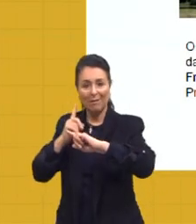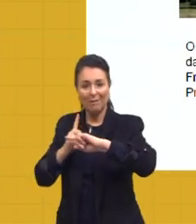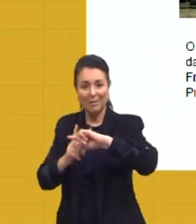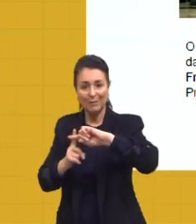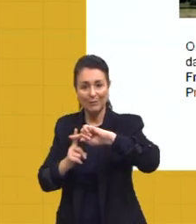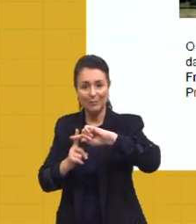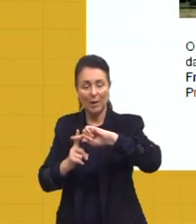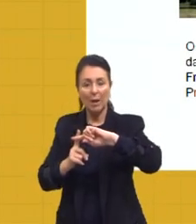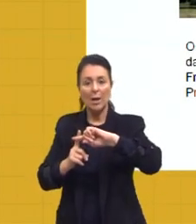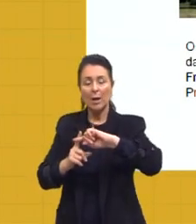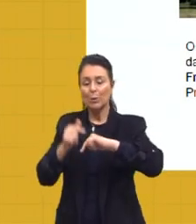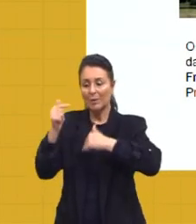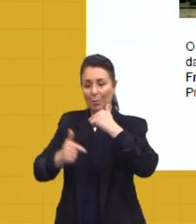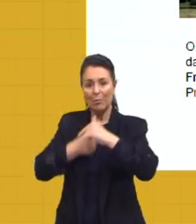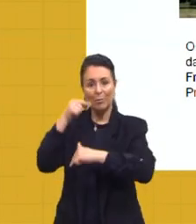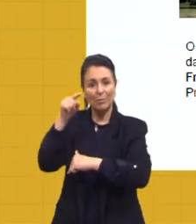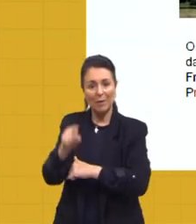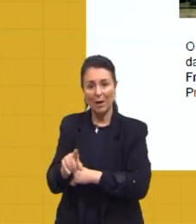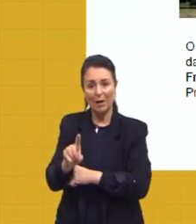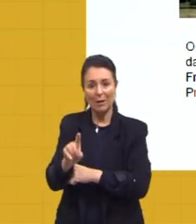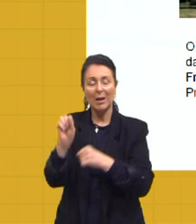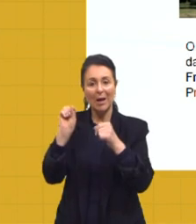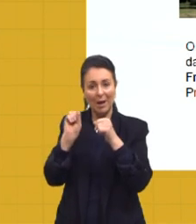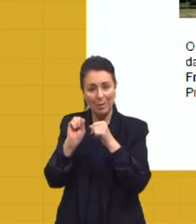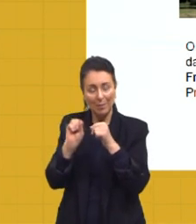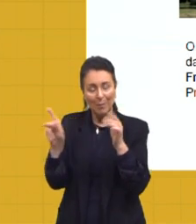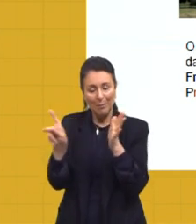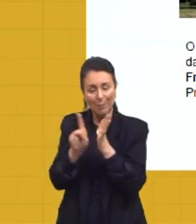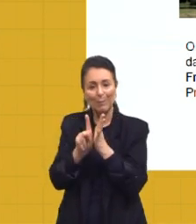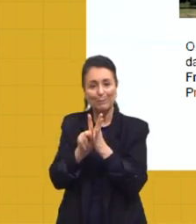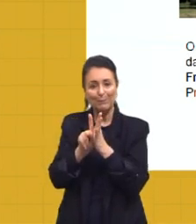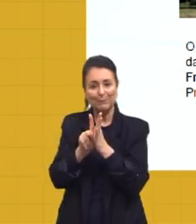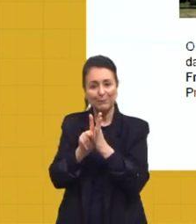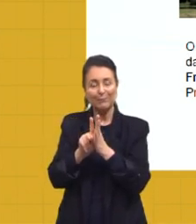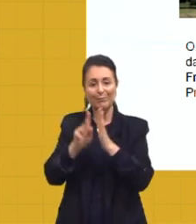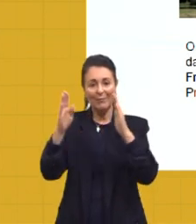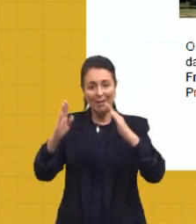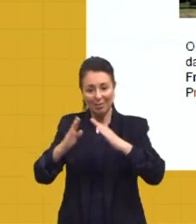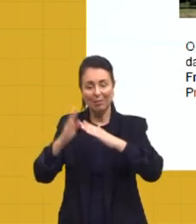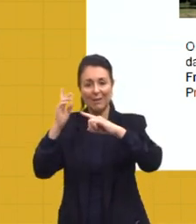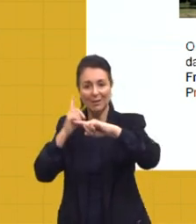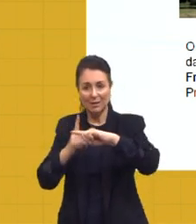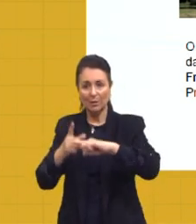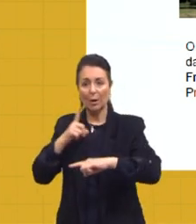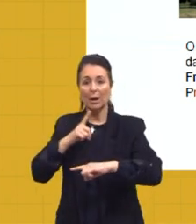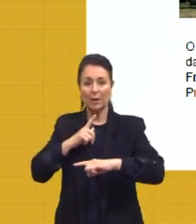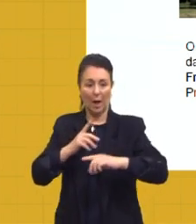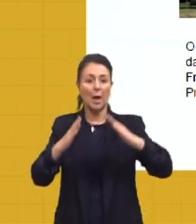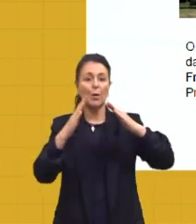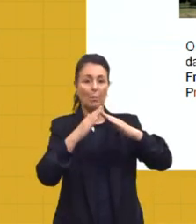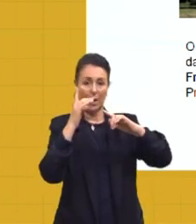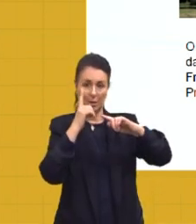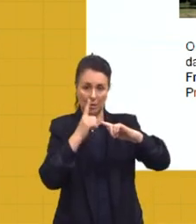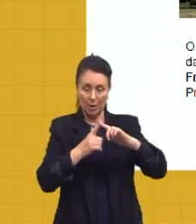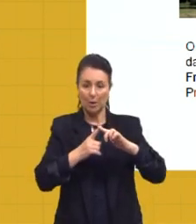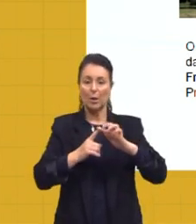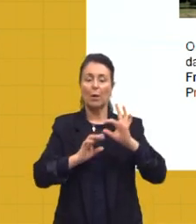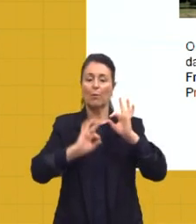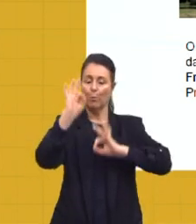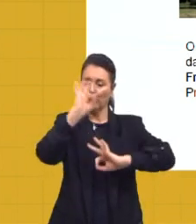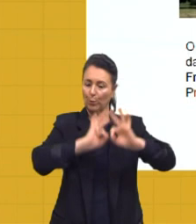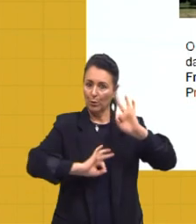dedicar os seus o seu trabalho para a igreja e vamos aqui uma igreja que foi projetado